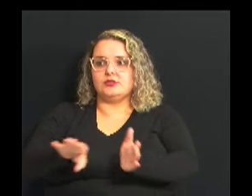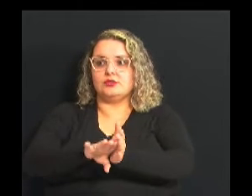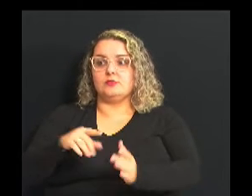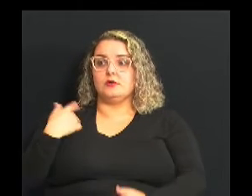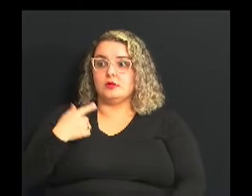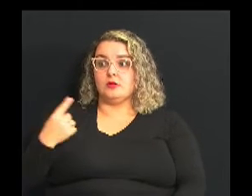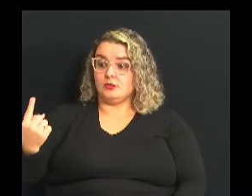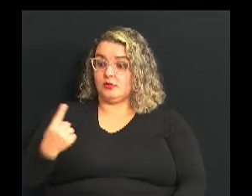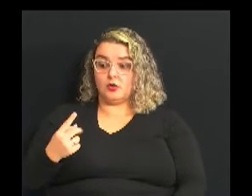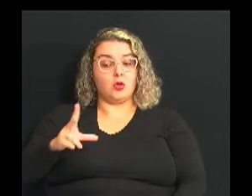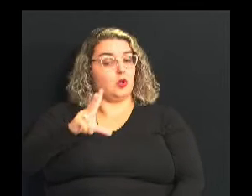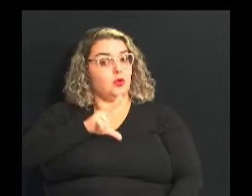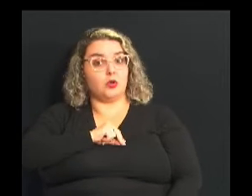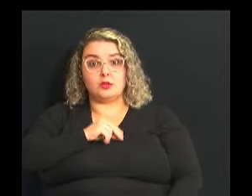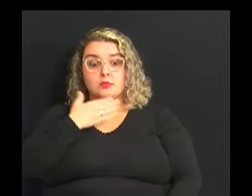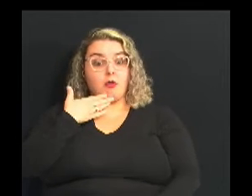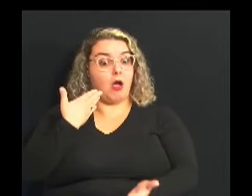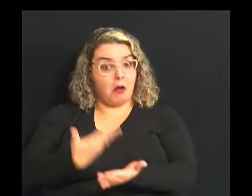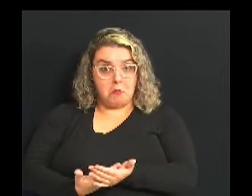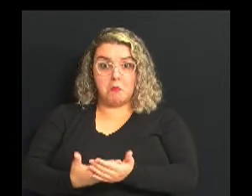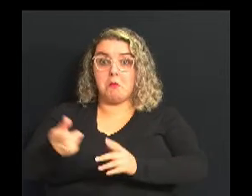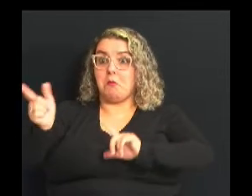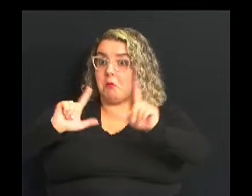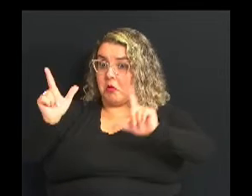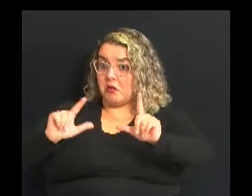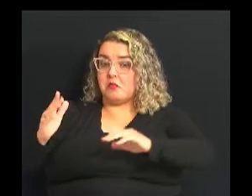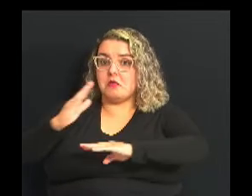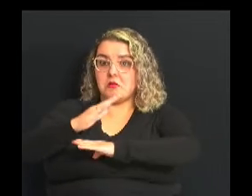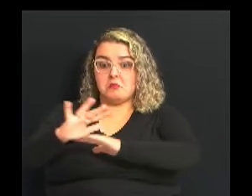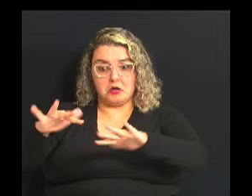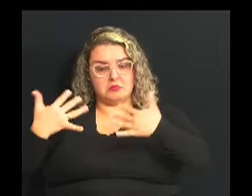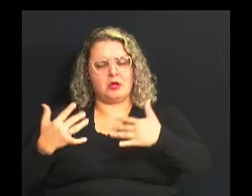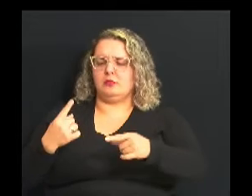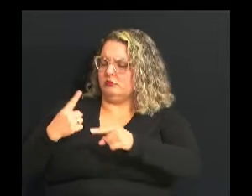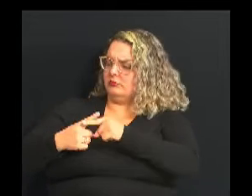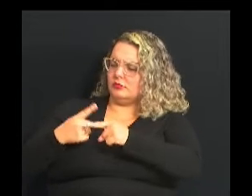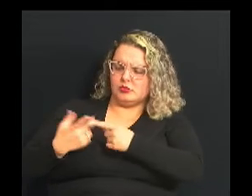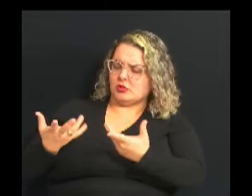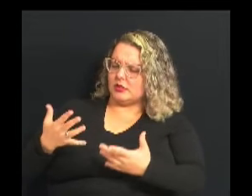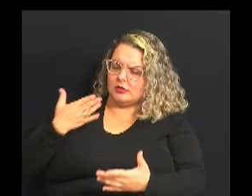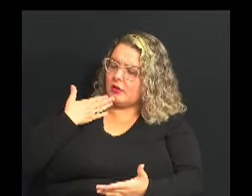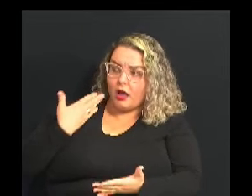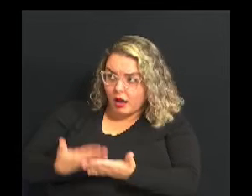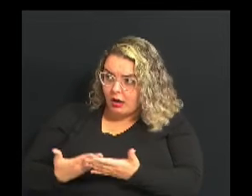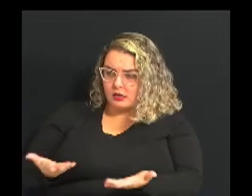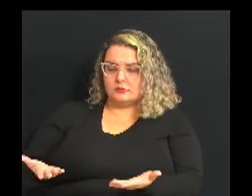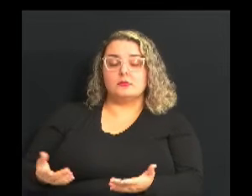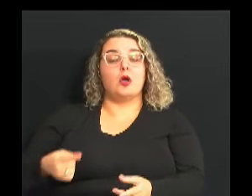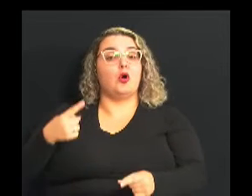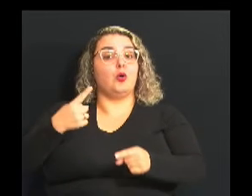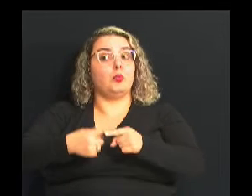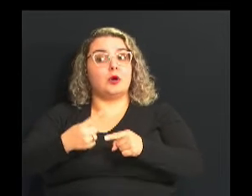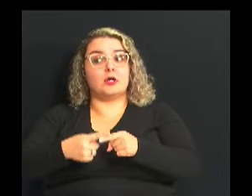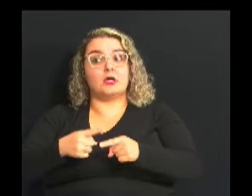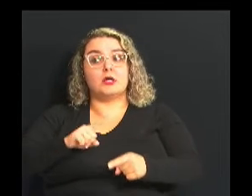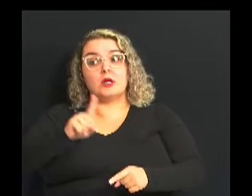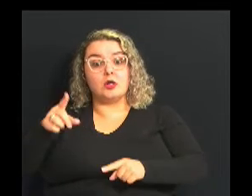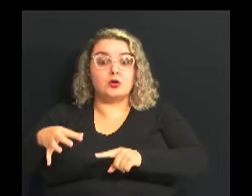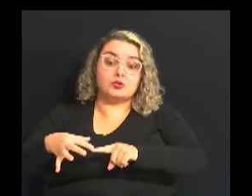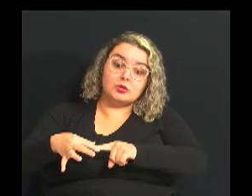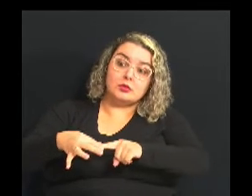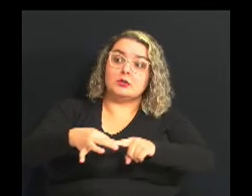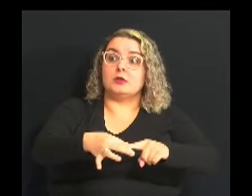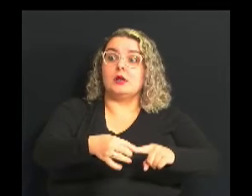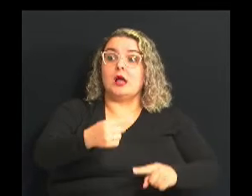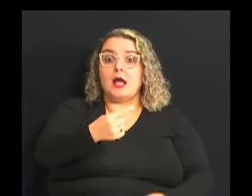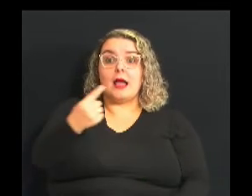nossa, eu estou impressionado com a audiência da TV Câmara. A gente falou: mas por que o senhor está impressionado, vereador? porque eu estou indo na periferia e de cada